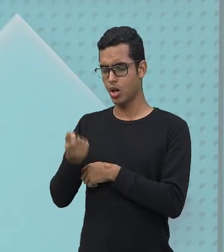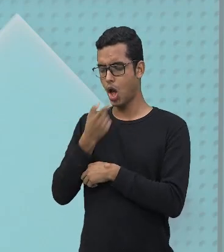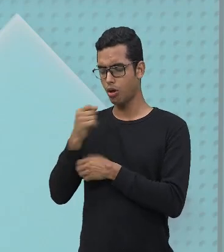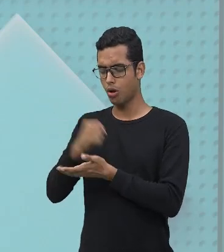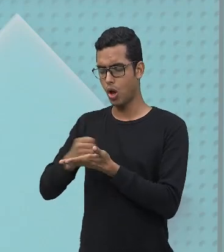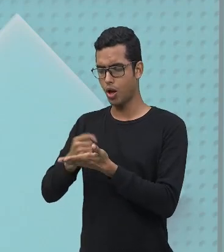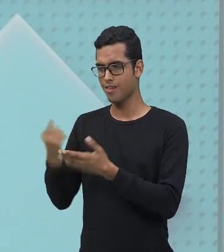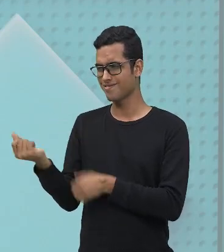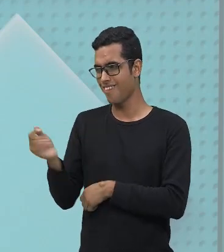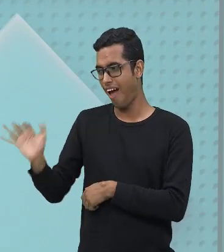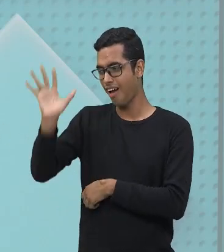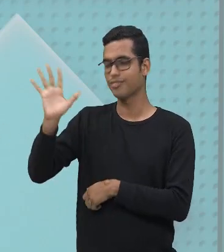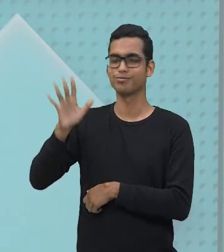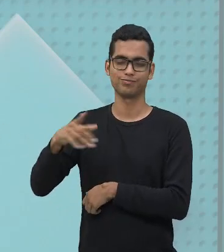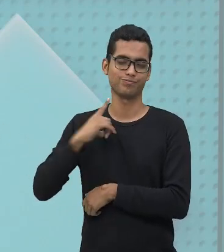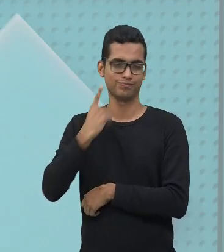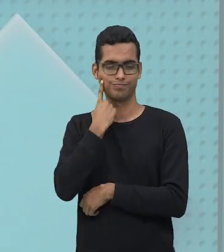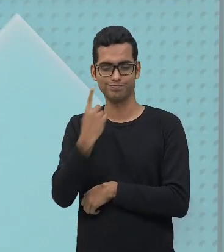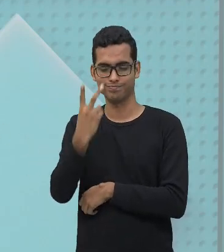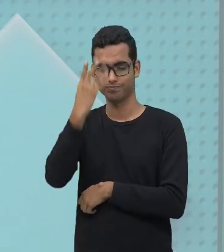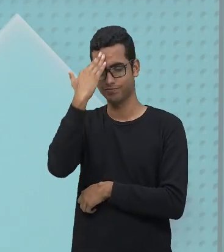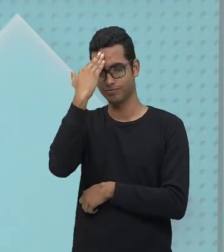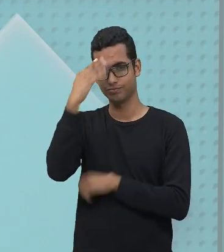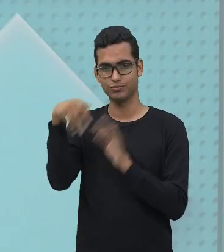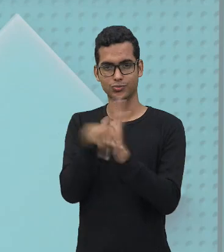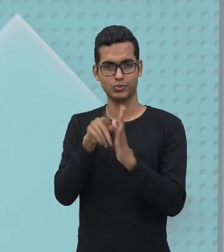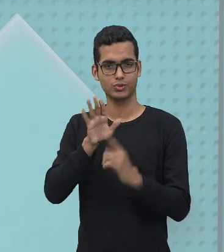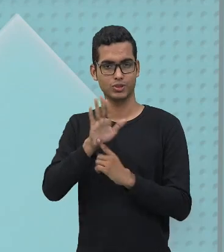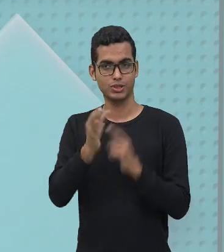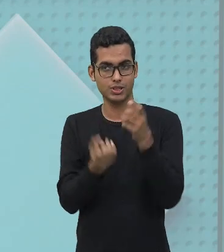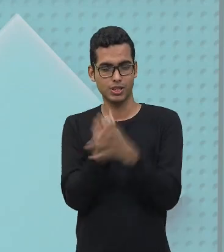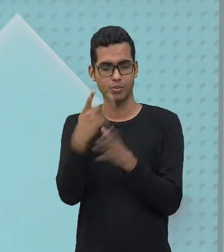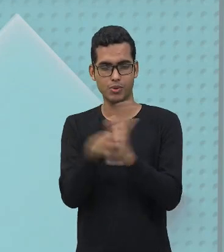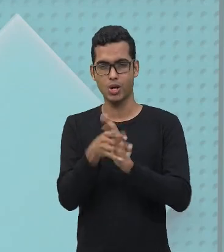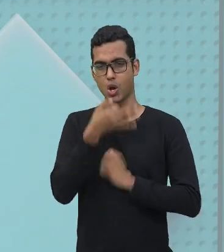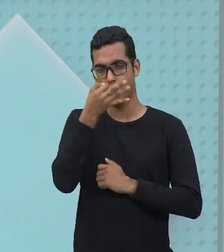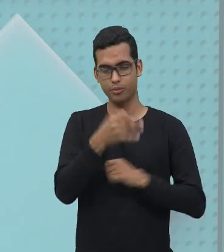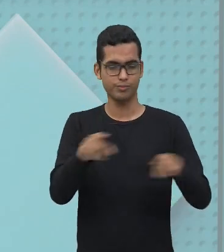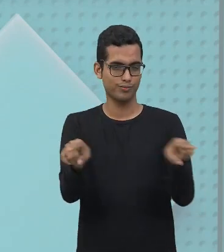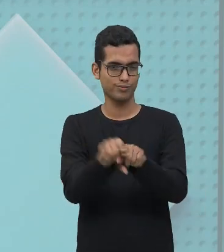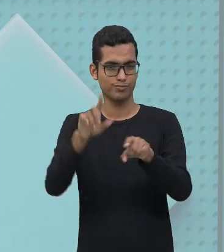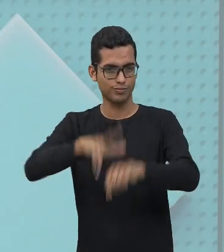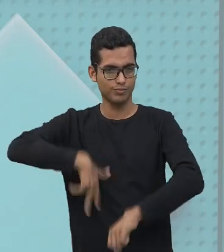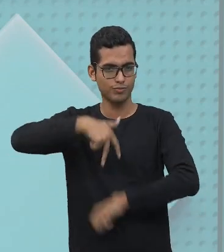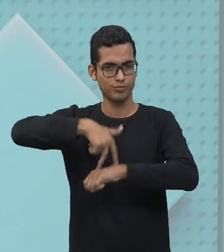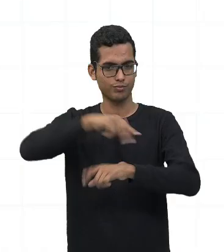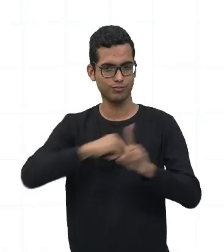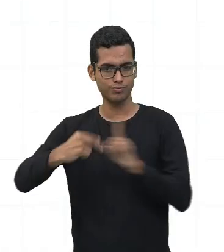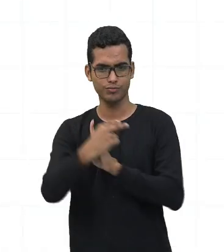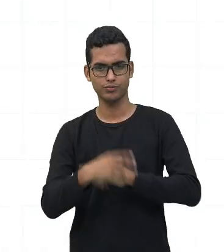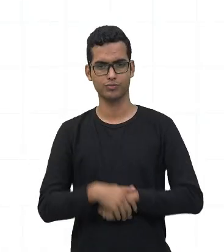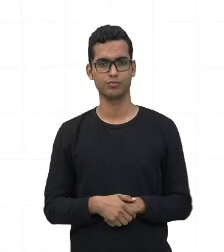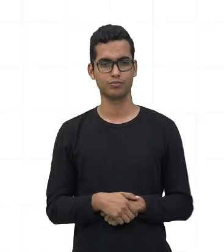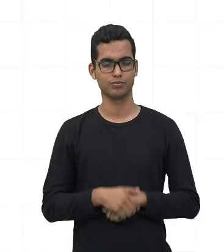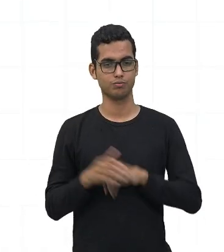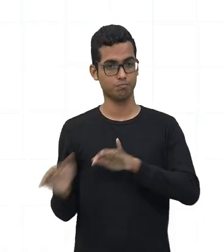eu já emiti minha opinião e me posicionei, não é? Então, agora vamos ver um pouco sobre